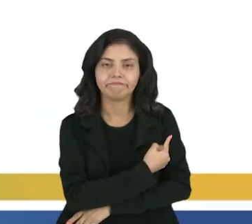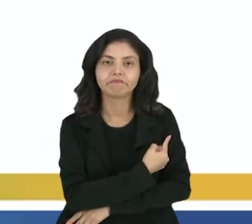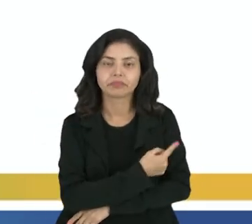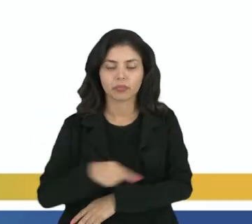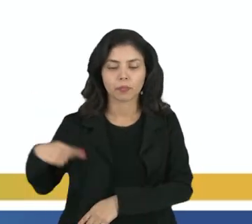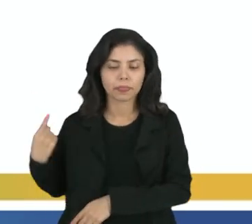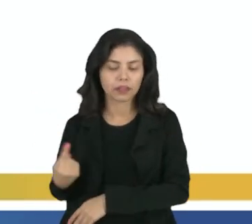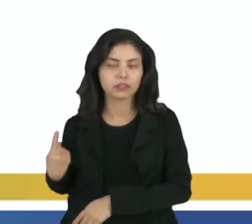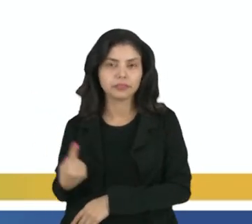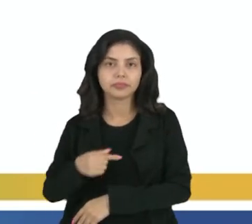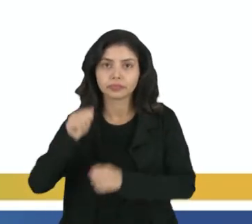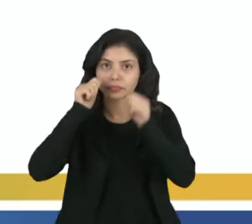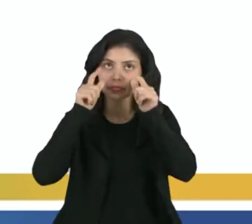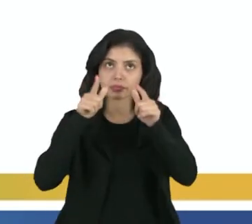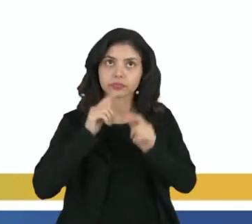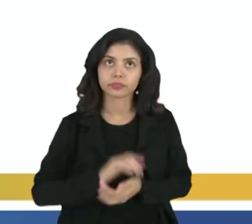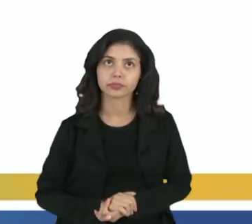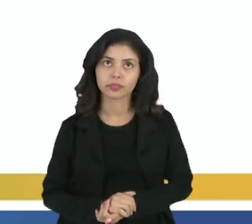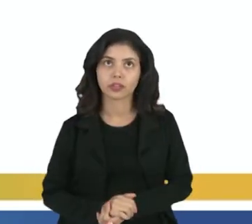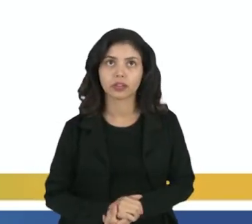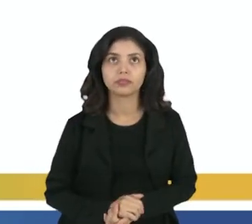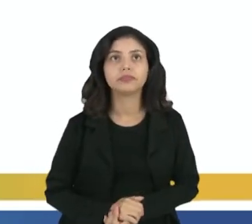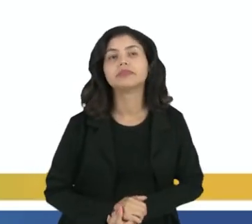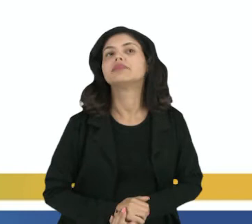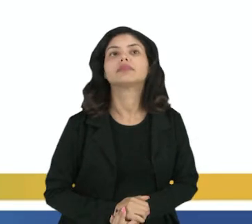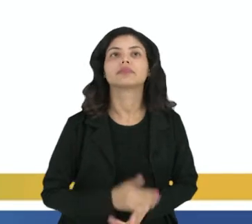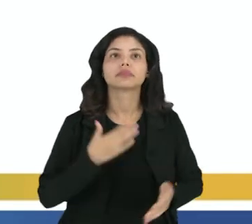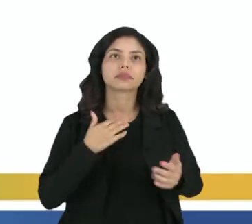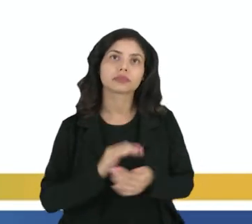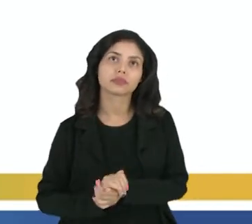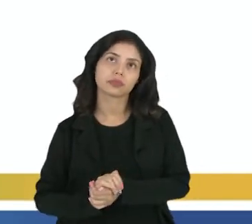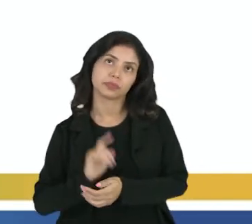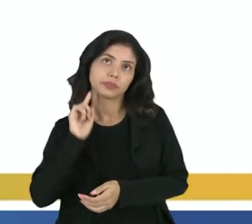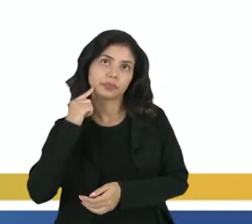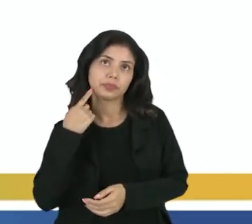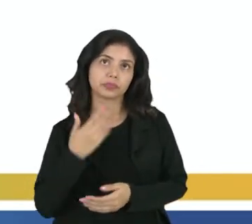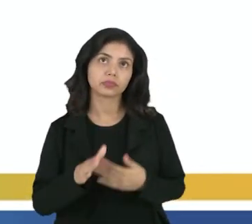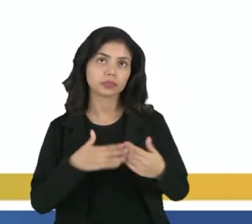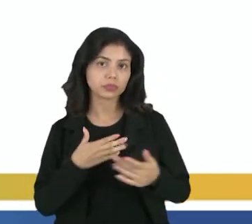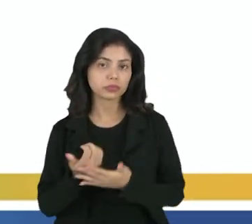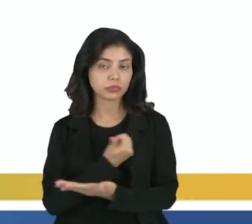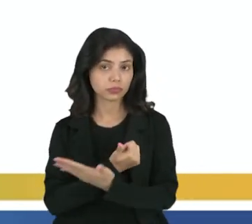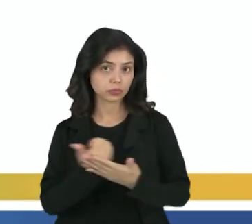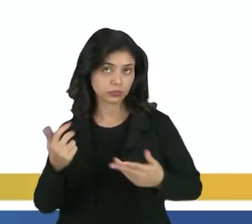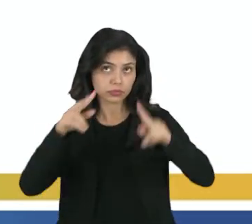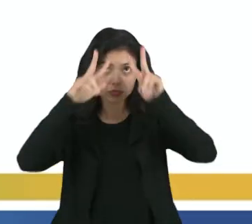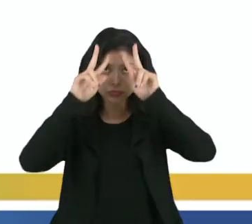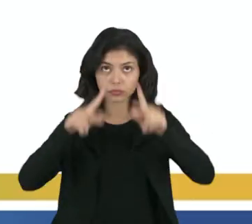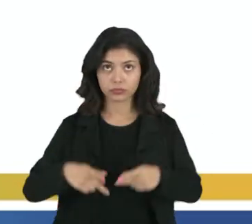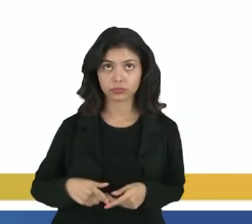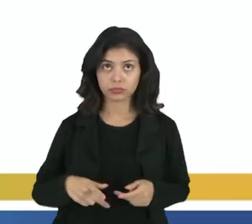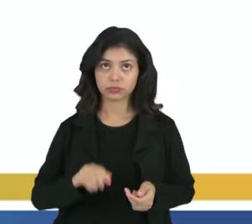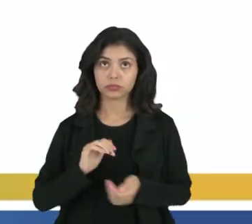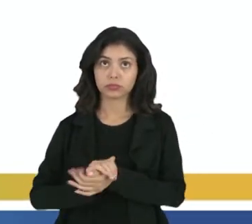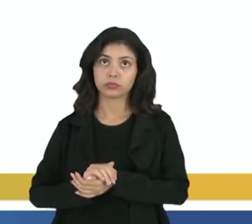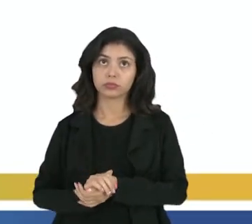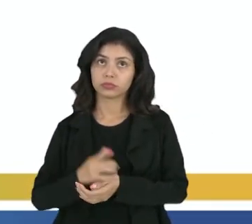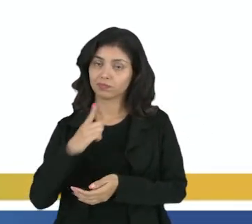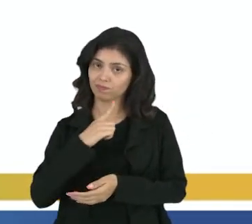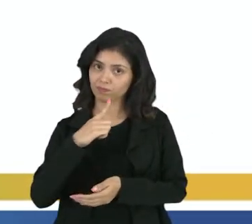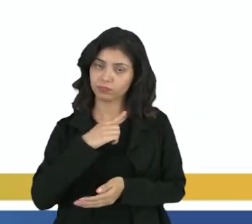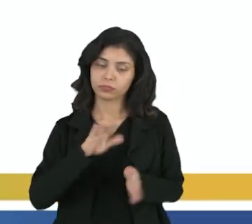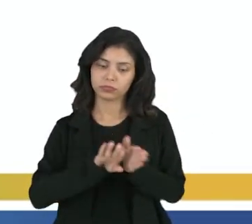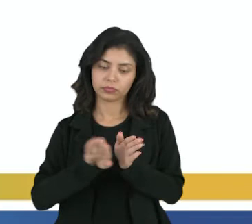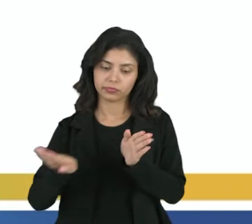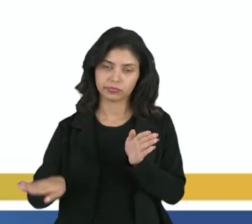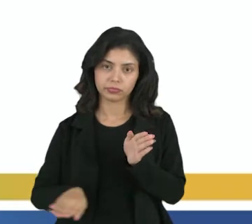indivíduos, que precisamos também ter atenção, tá bom? Então, poluição ambiental, qualquer ação humana que cause